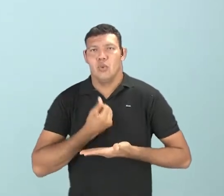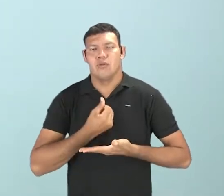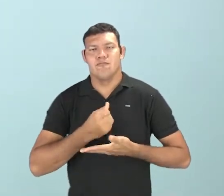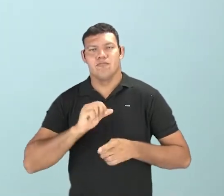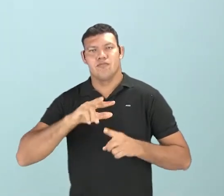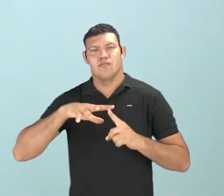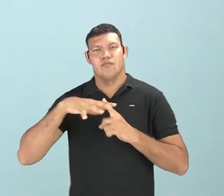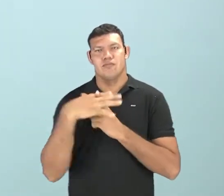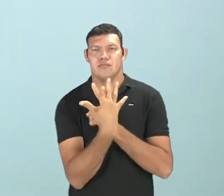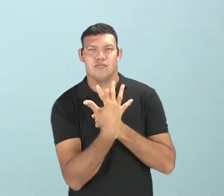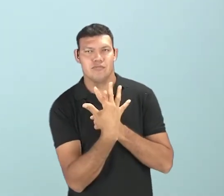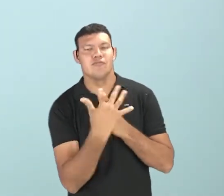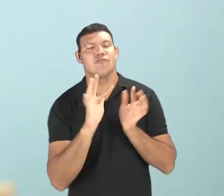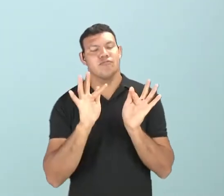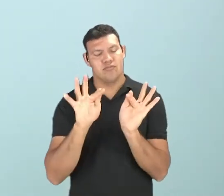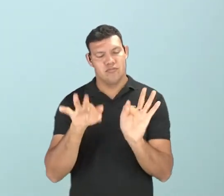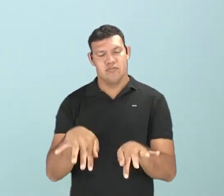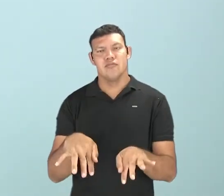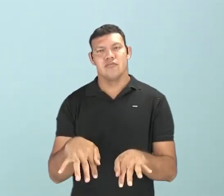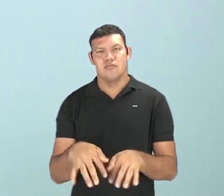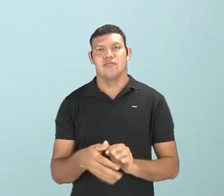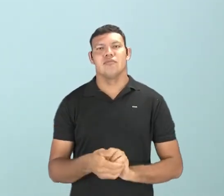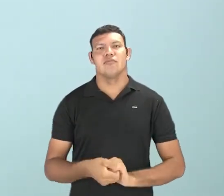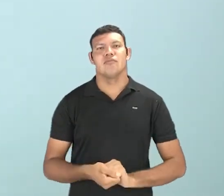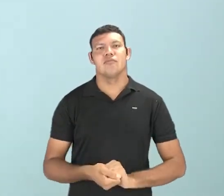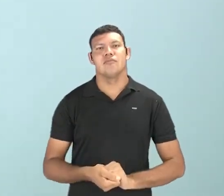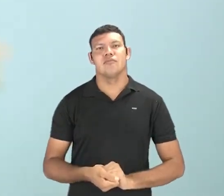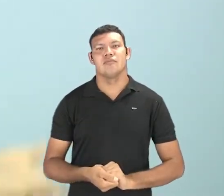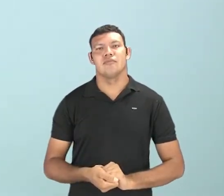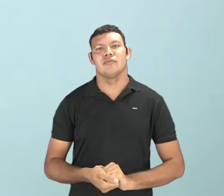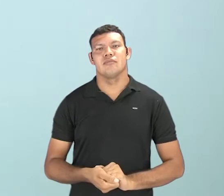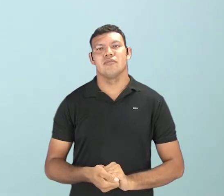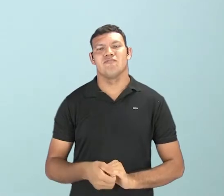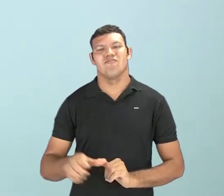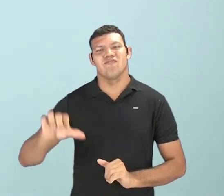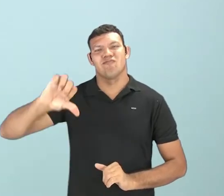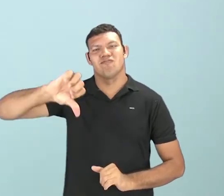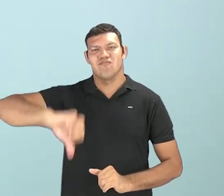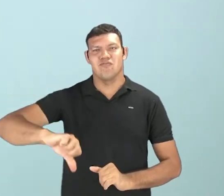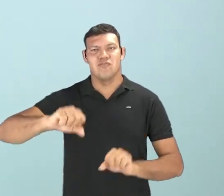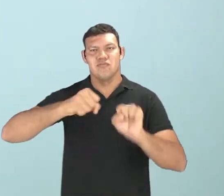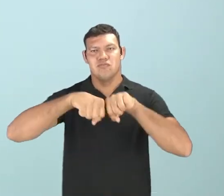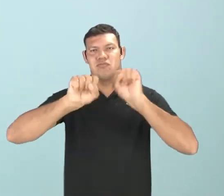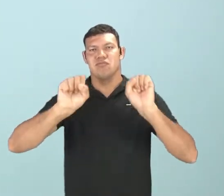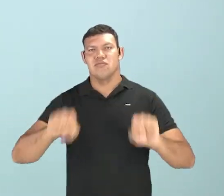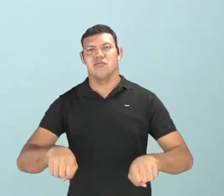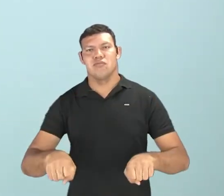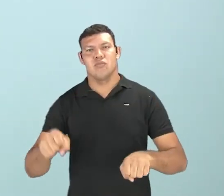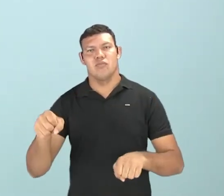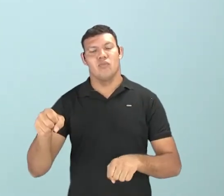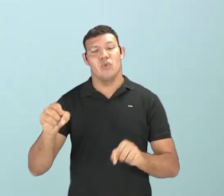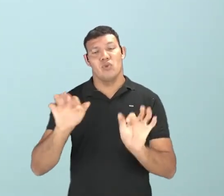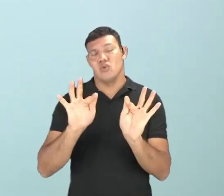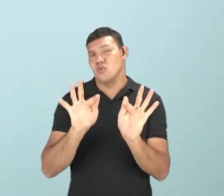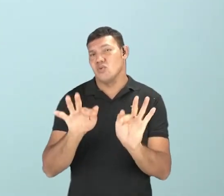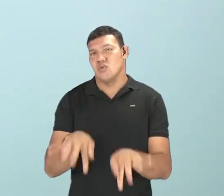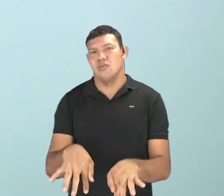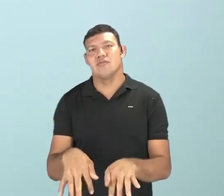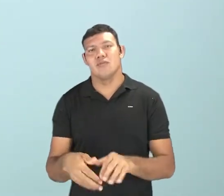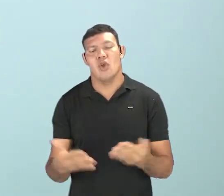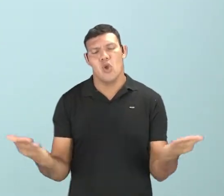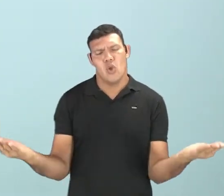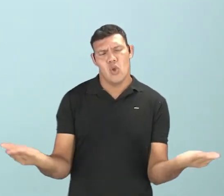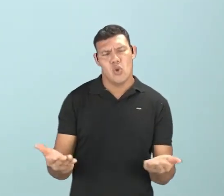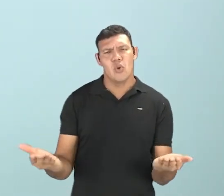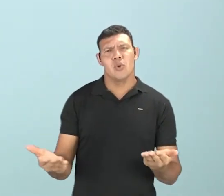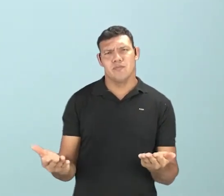isso aí mesmo. Ao final, sepultando aí, dando aí a crise total do sistema e o colapso e reerguendo na